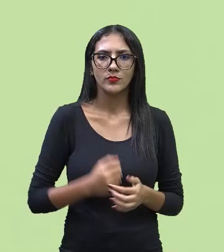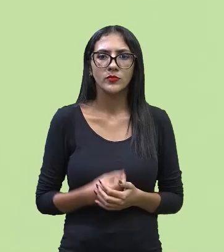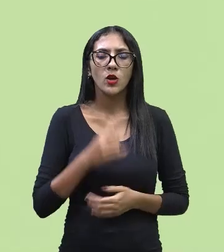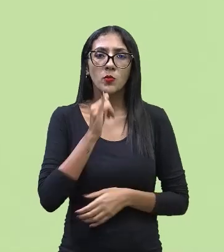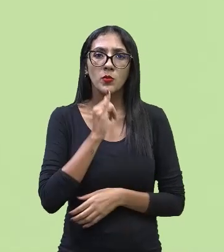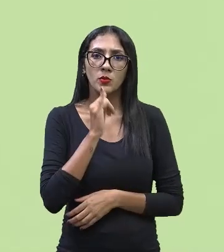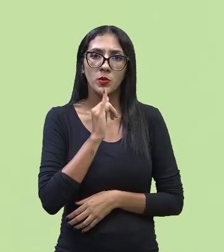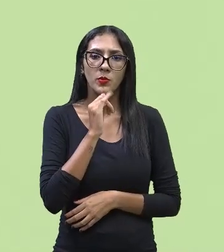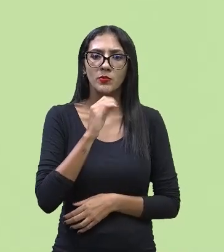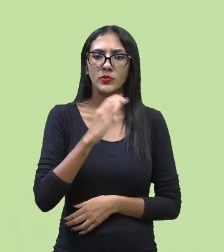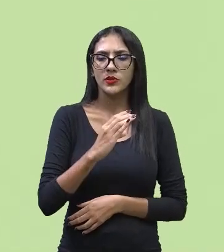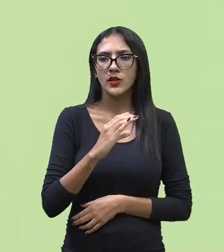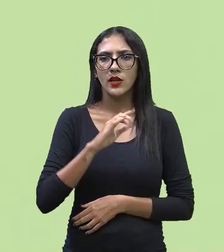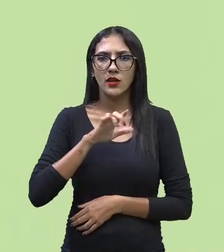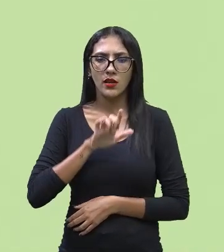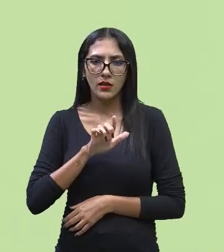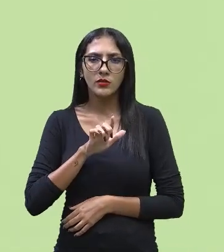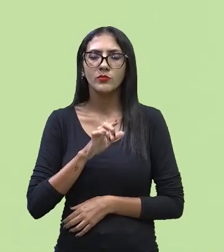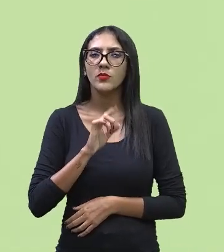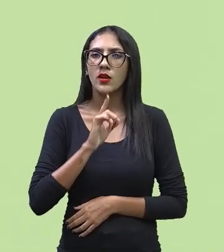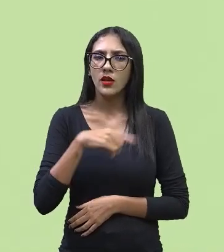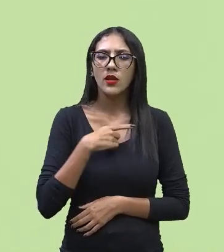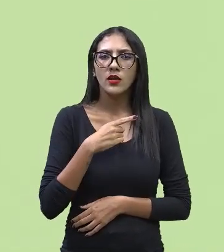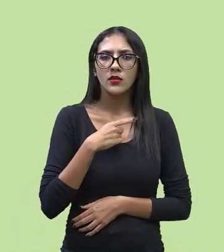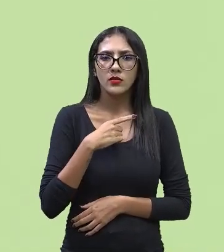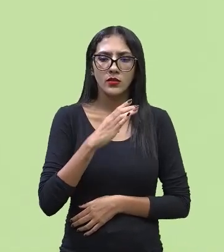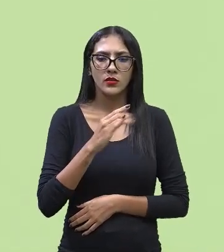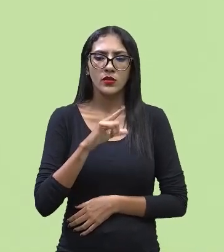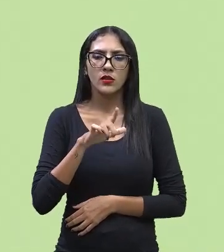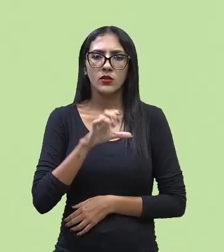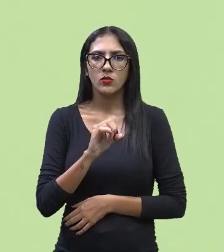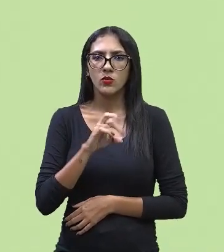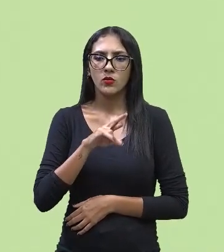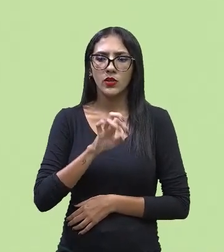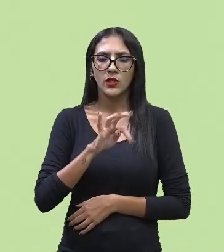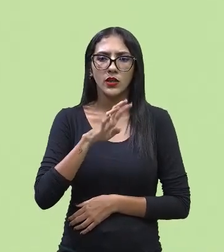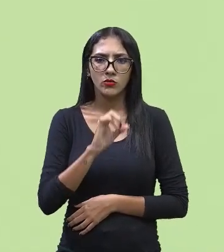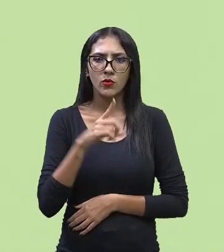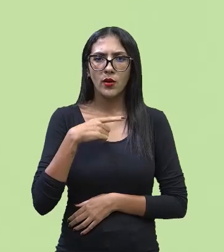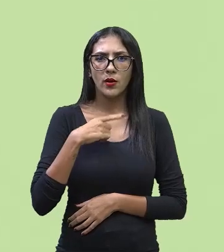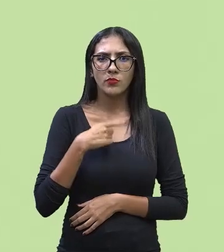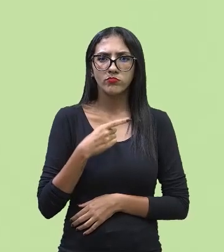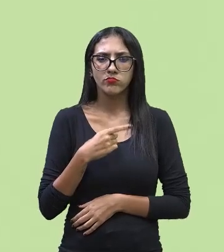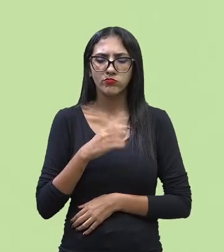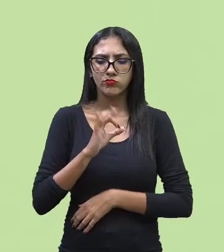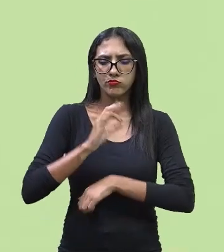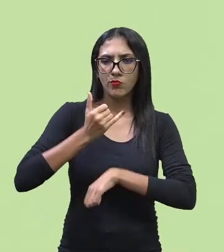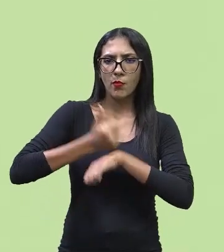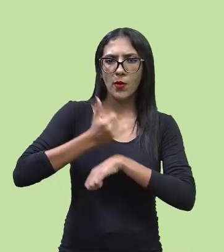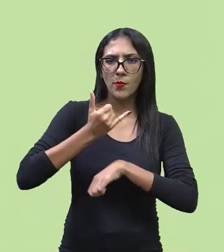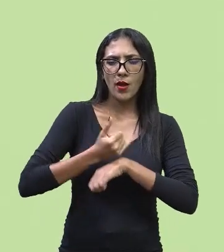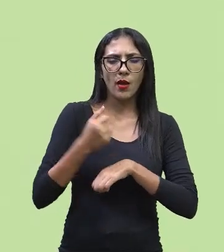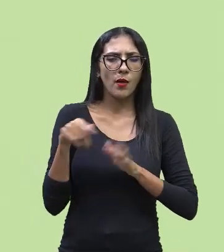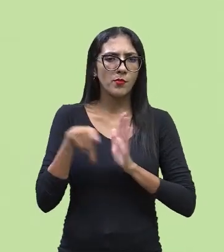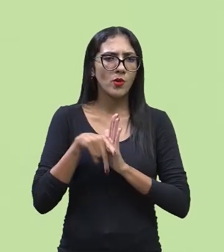de sódio, né? Ele é uma pedrinha branquinha, né? O nosso velho e conhecido sal de